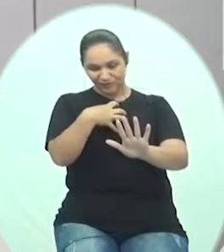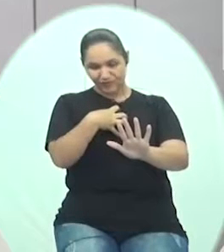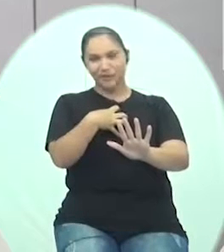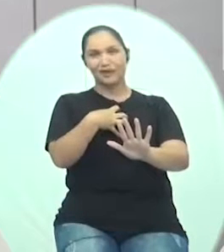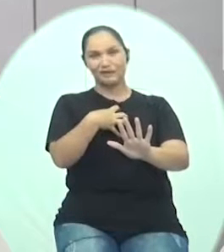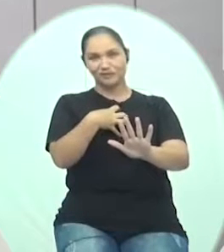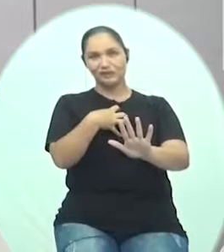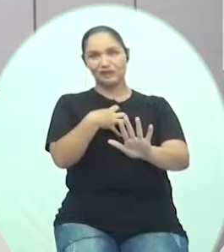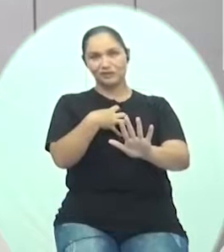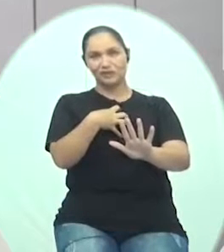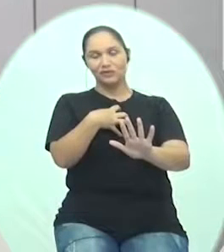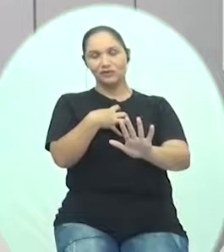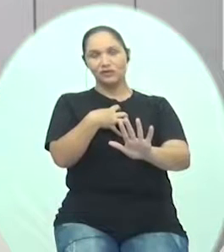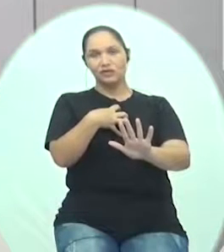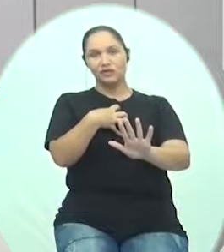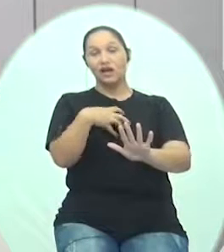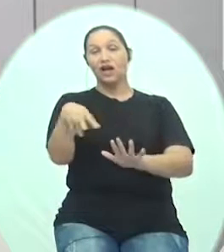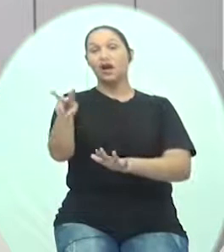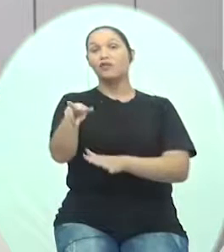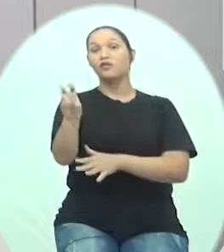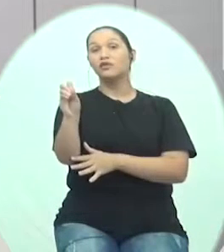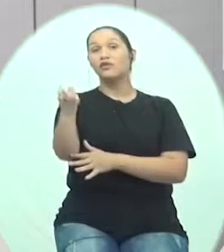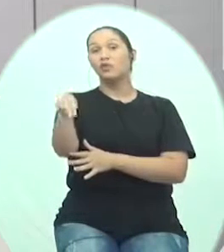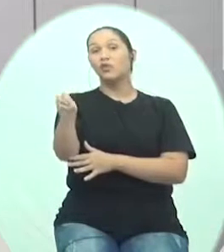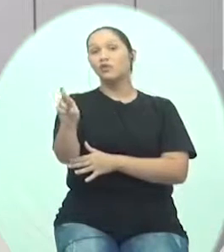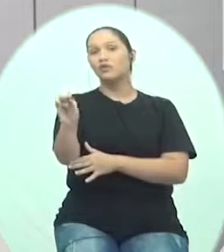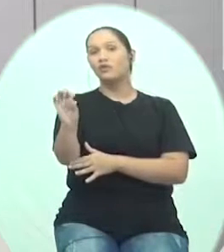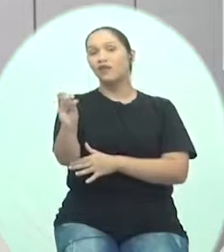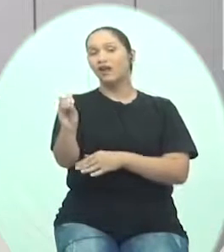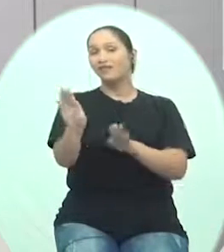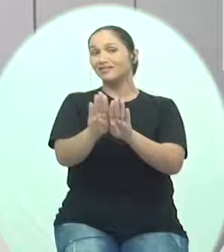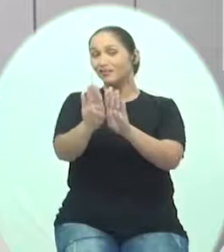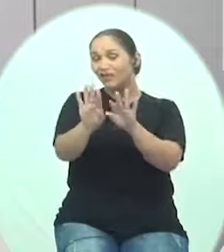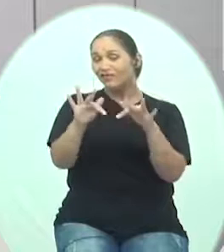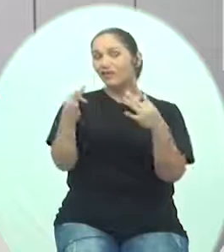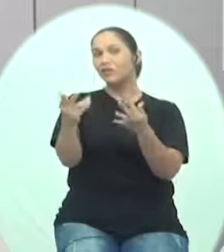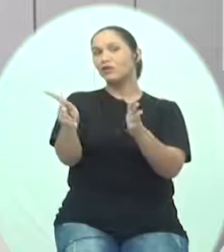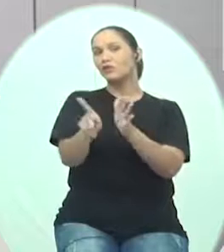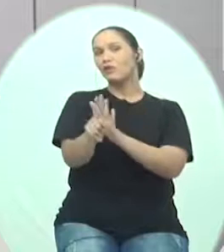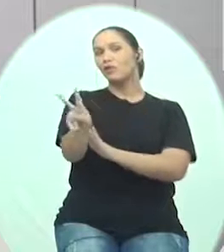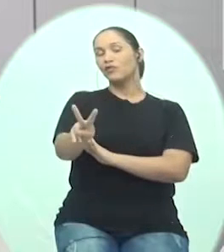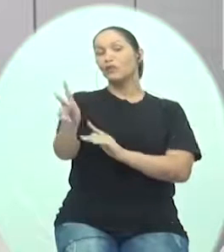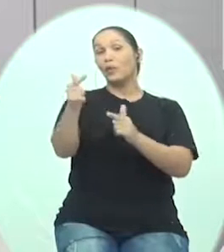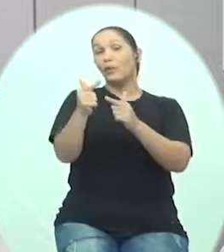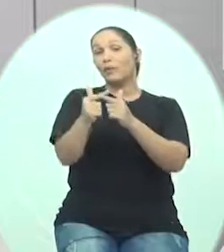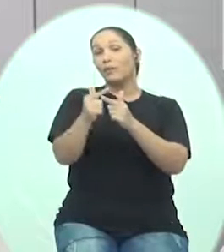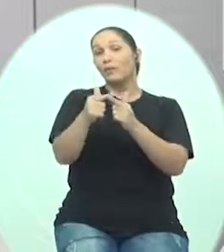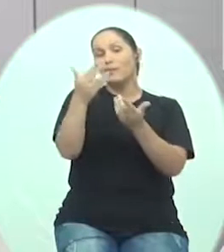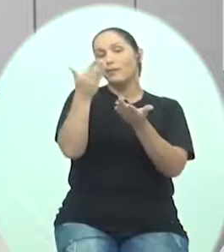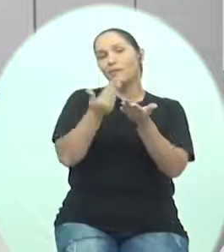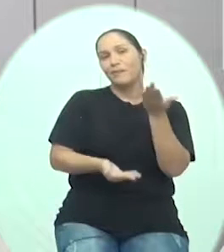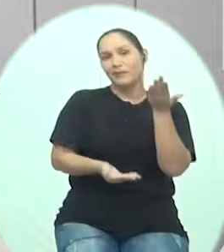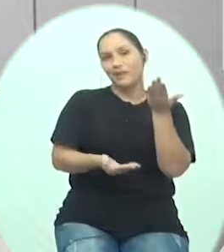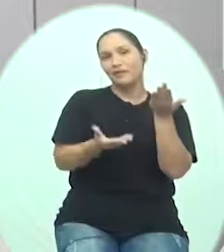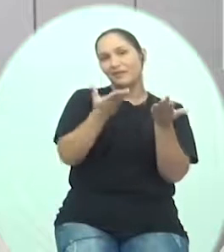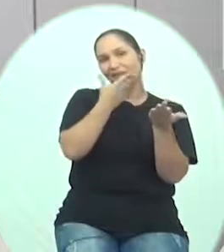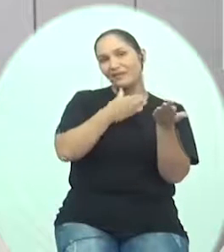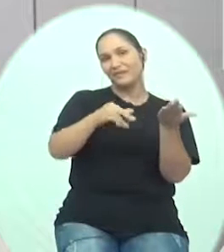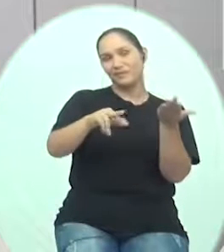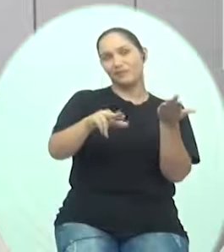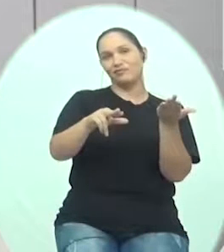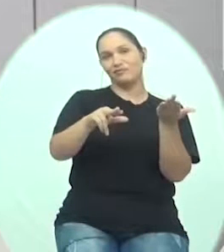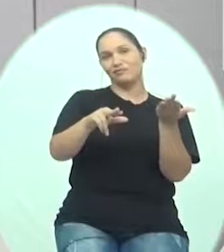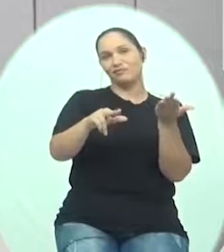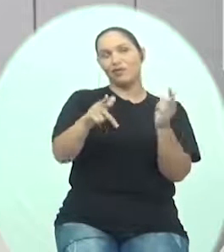e também a toda a família do vereador pela e perda eh eh do do irmão através